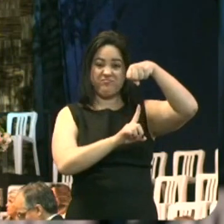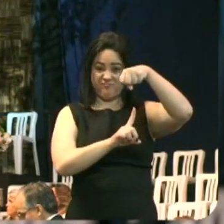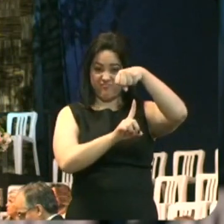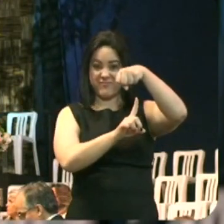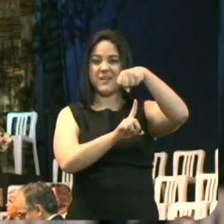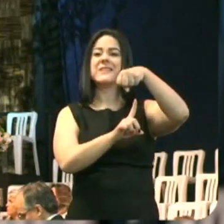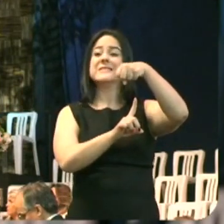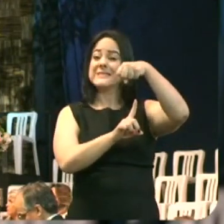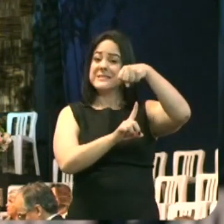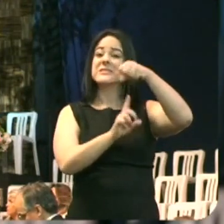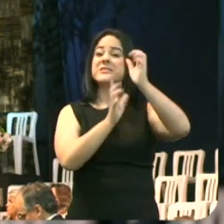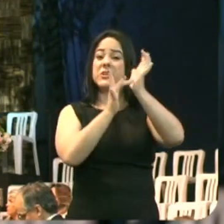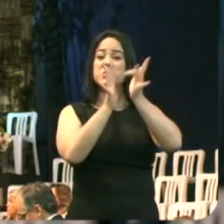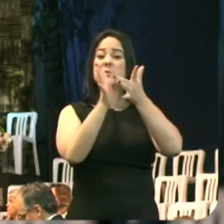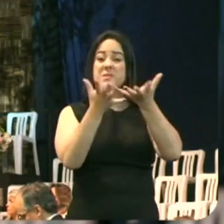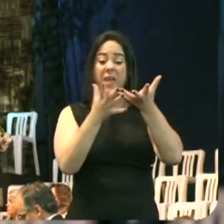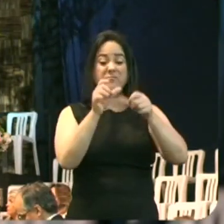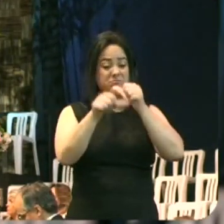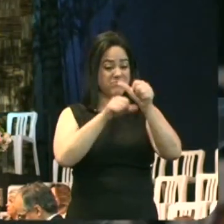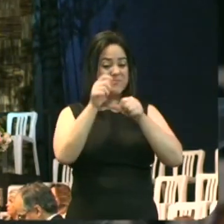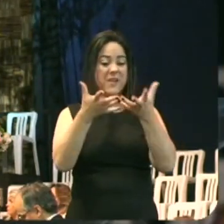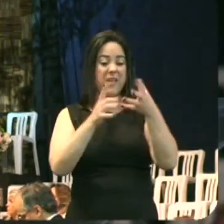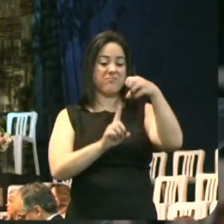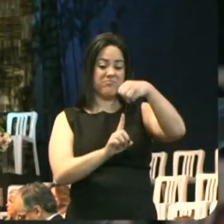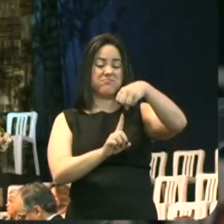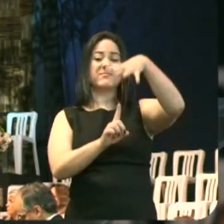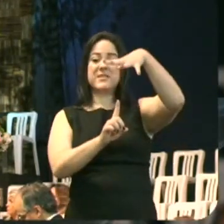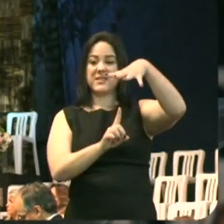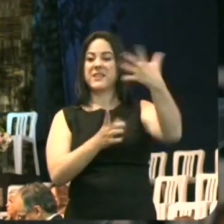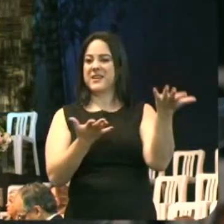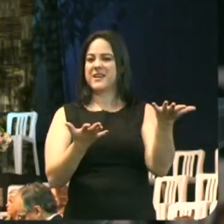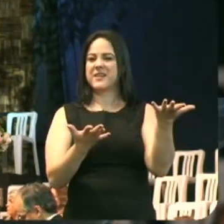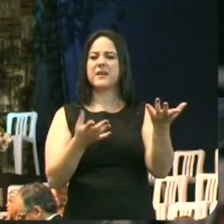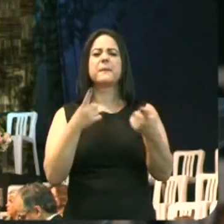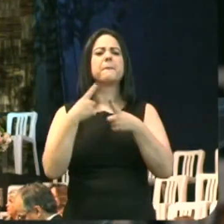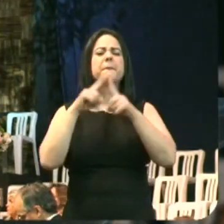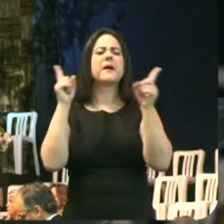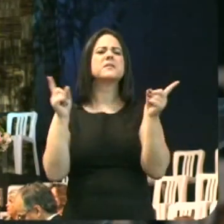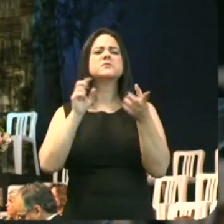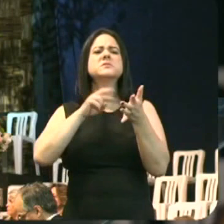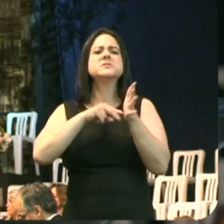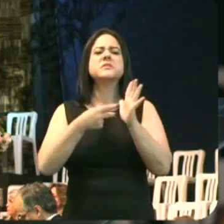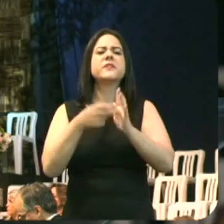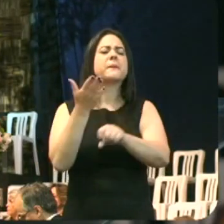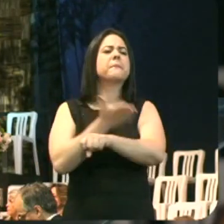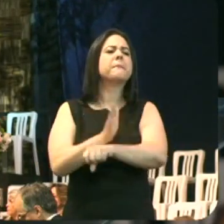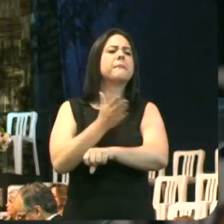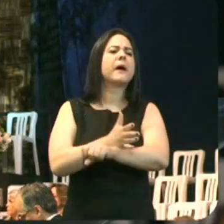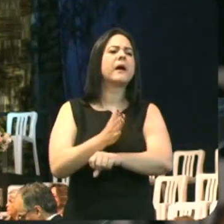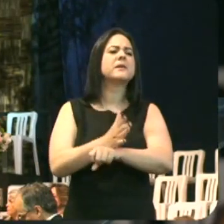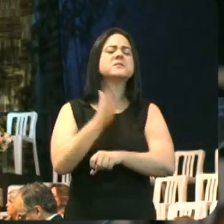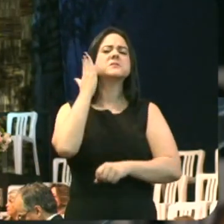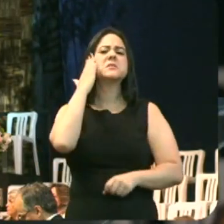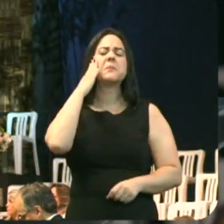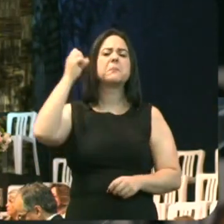morte. Mas a pergunta que fica é: o que significa isso na prática?